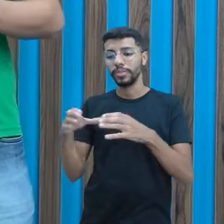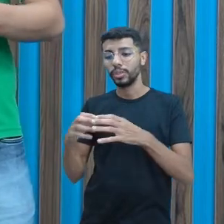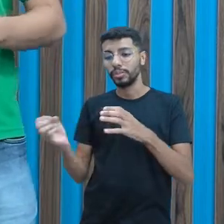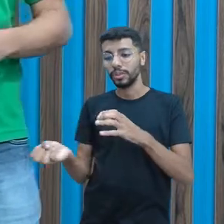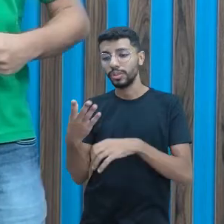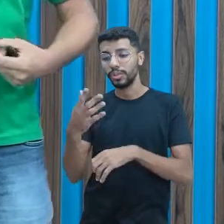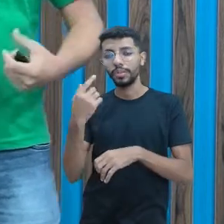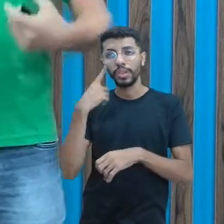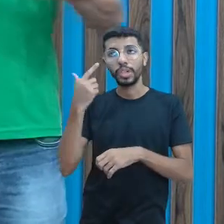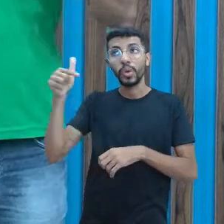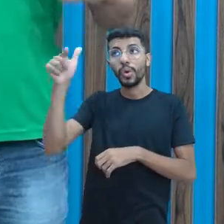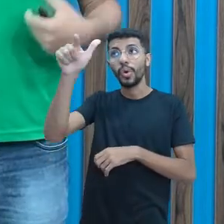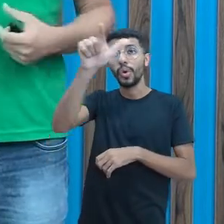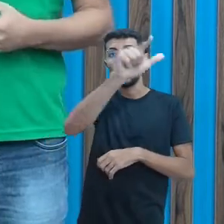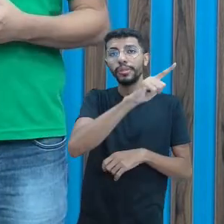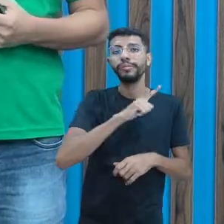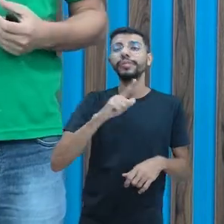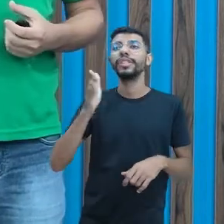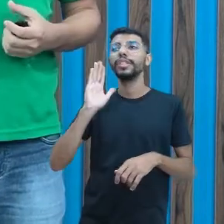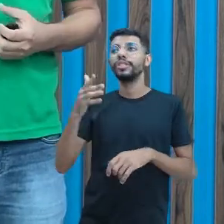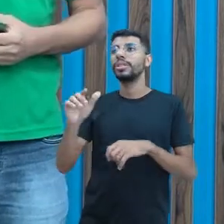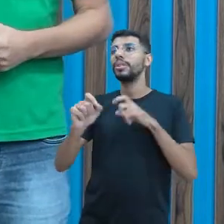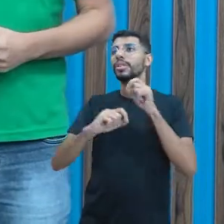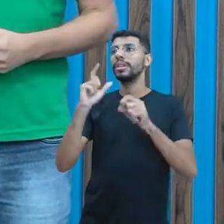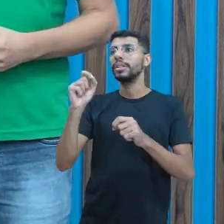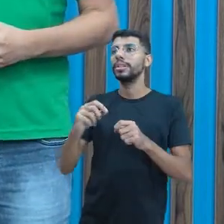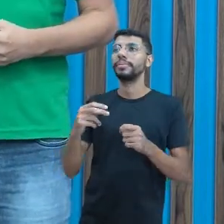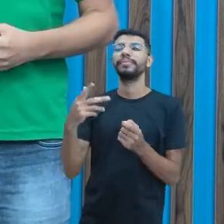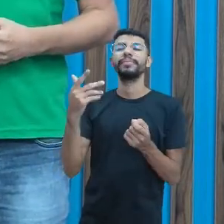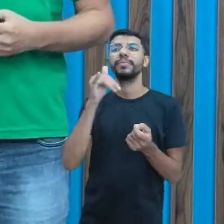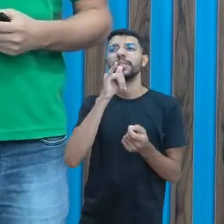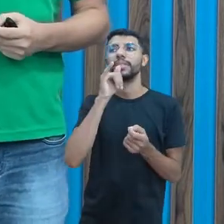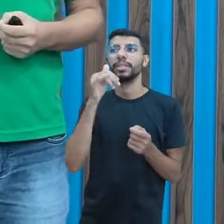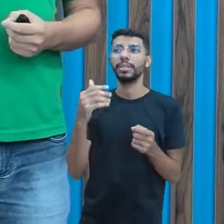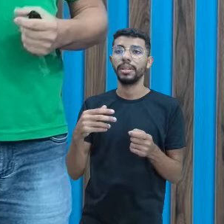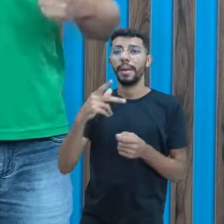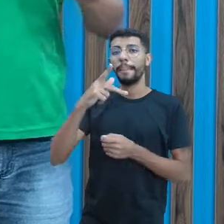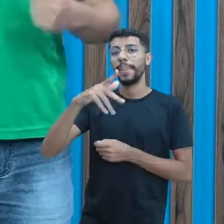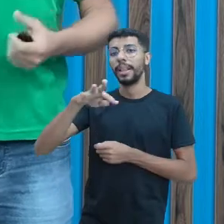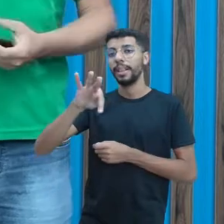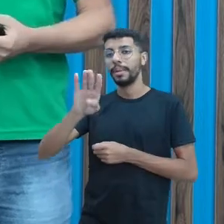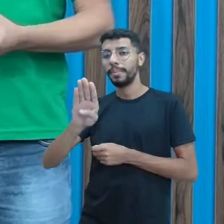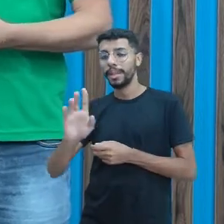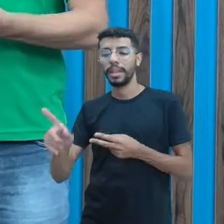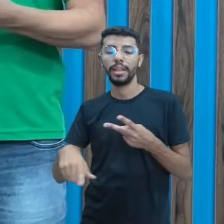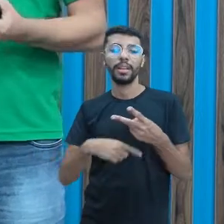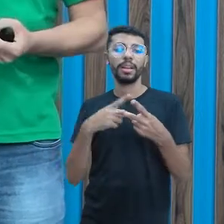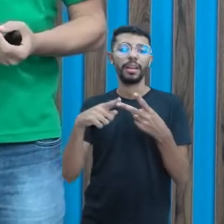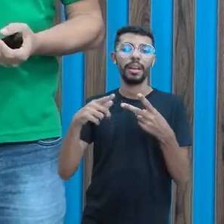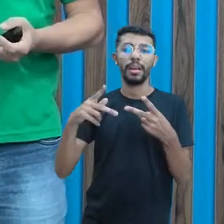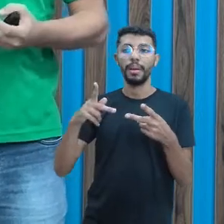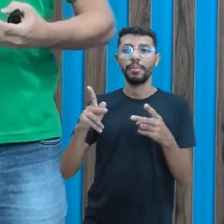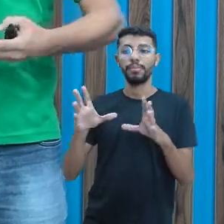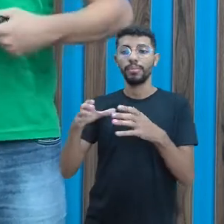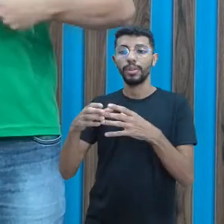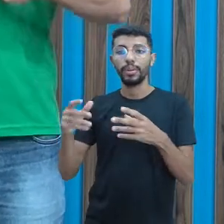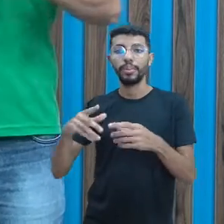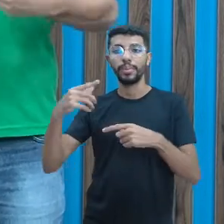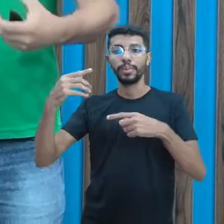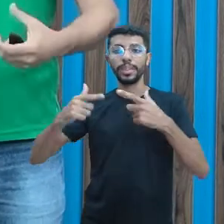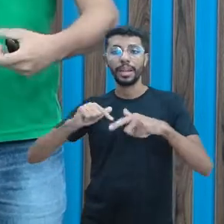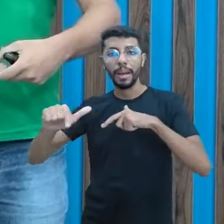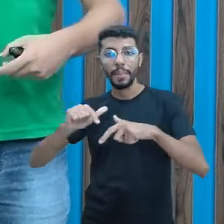Outros partidos que tinham, né, o próprio Partido Trabalhista, né, o PTB, por exemplo, que tinha uma tradição desde o Getúlio Vargas, ele